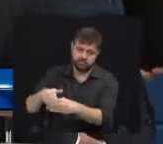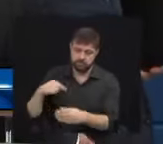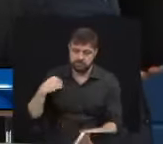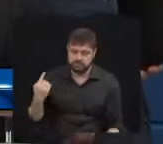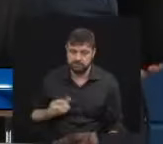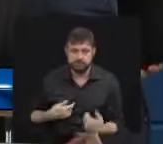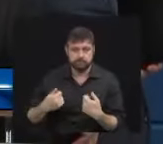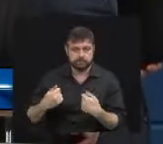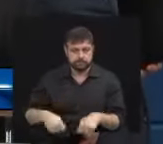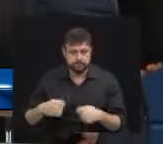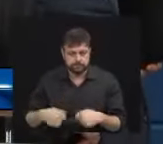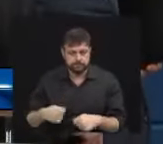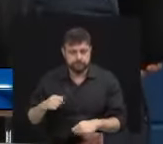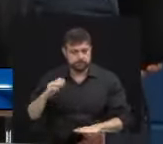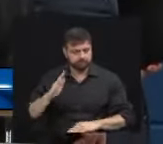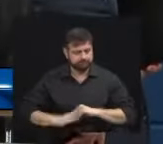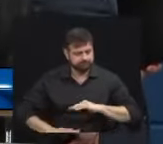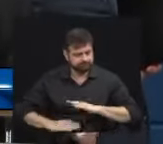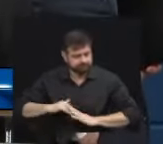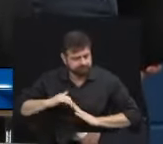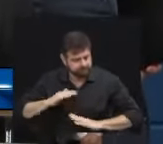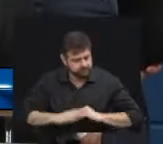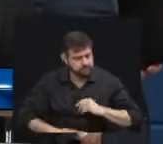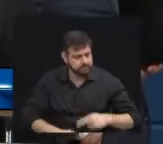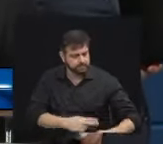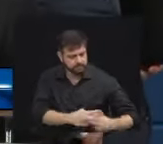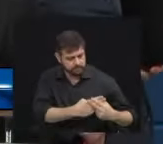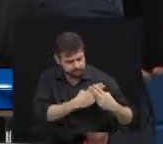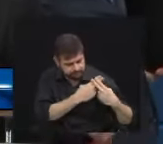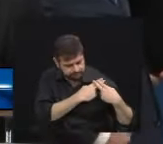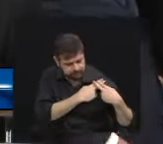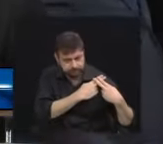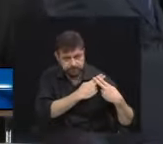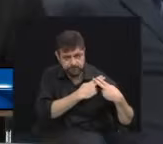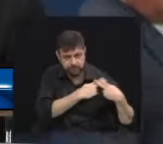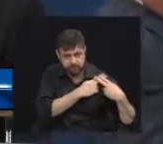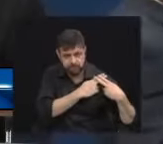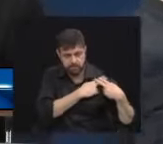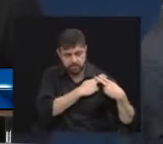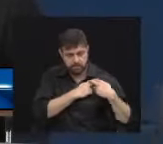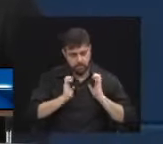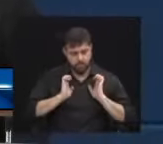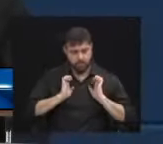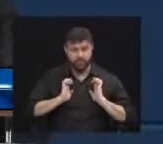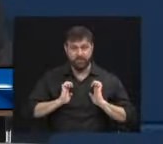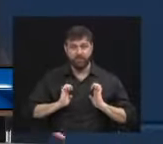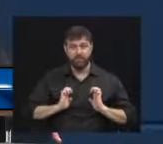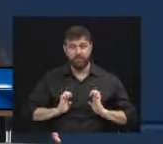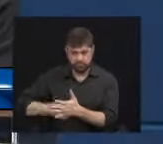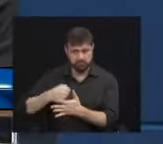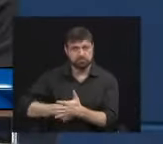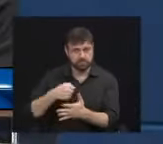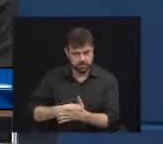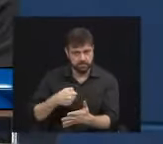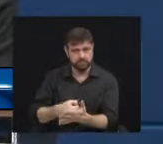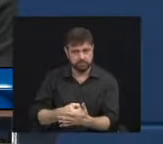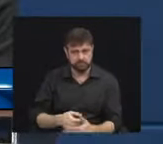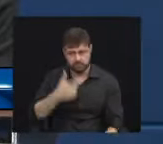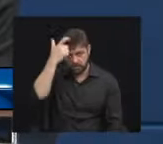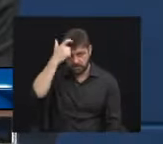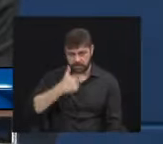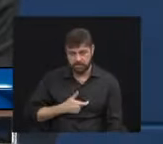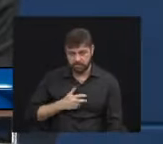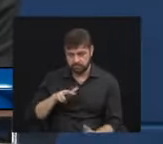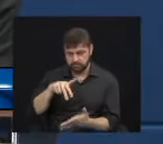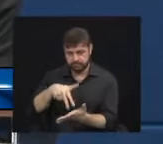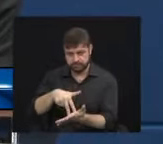zelar por ele, exercê-lo com muita responsabilidade, com ética, com transparência. Eu venho aqui falar